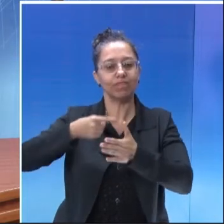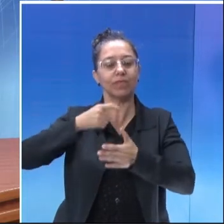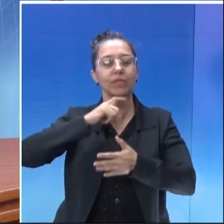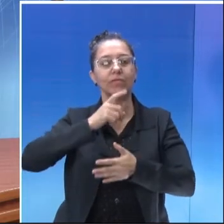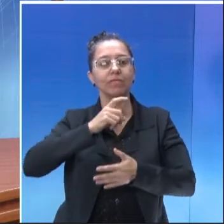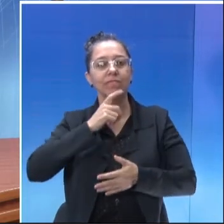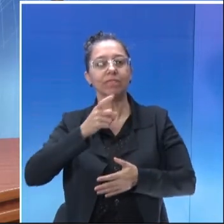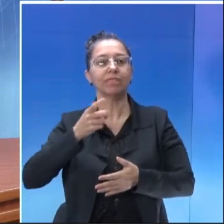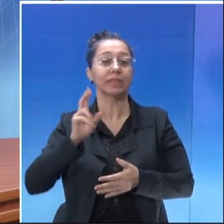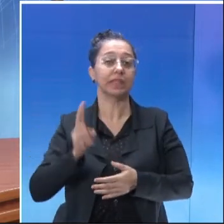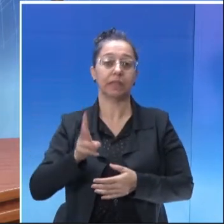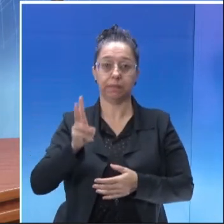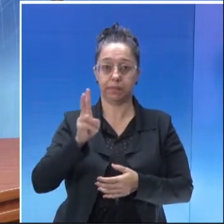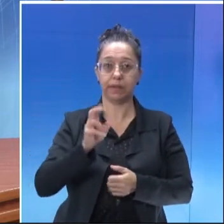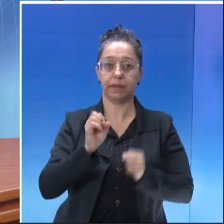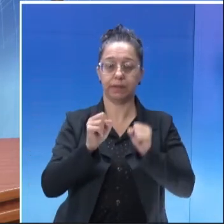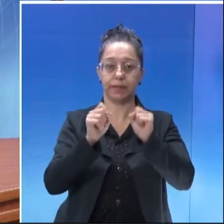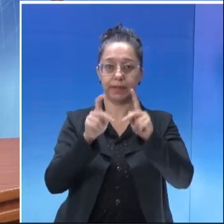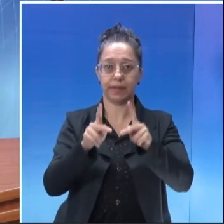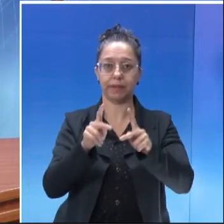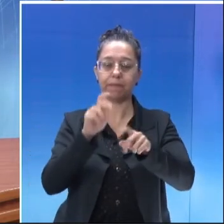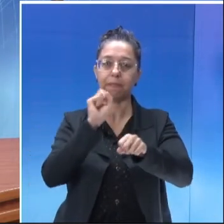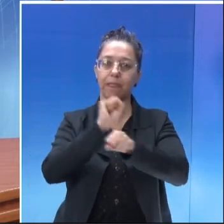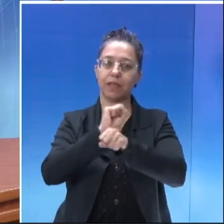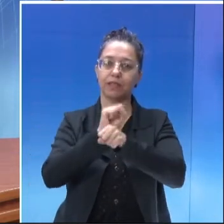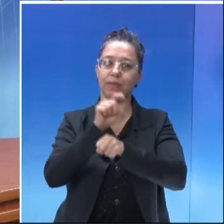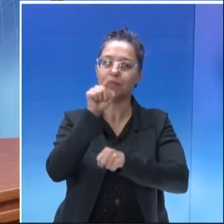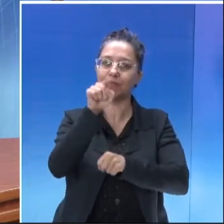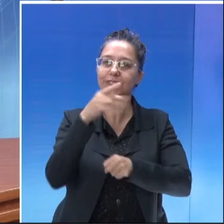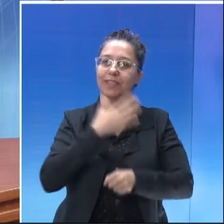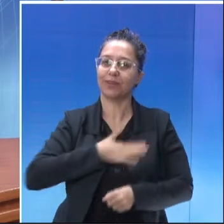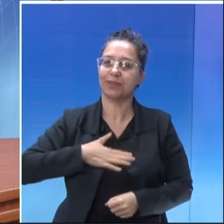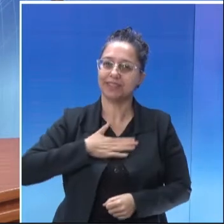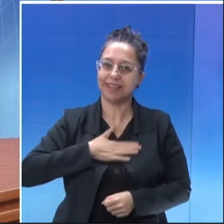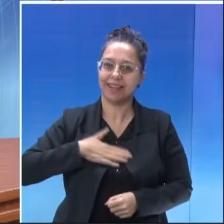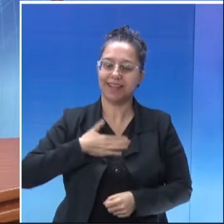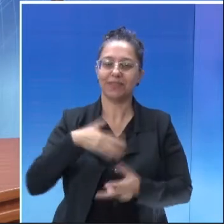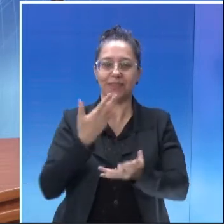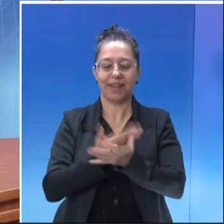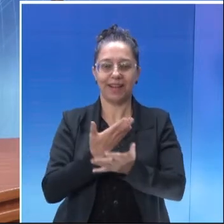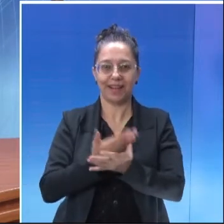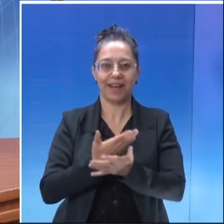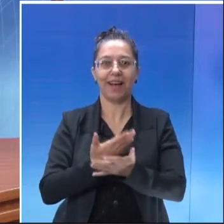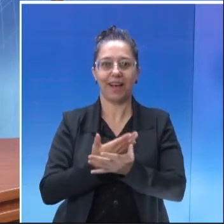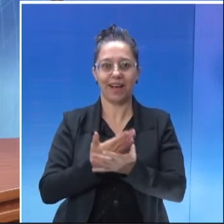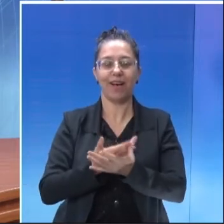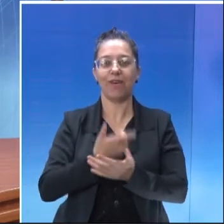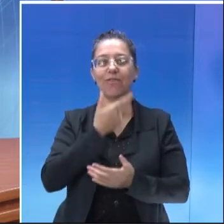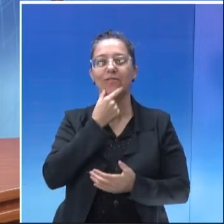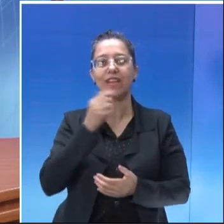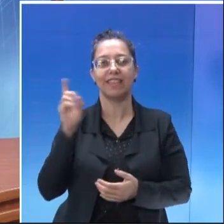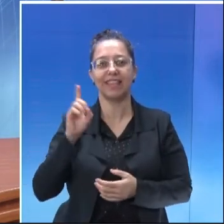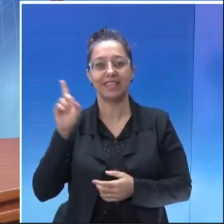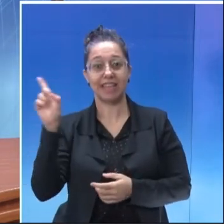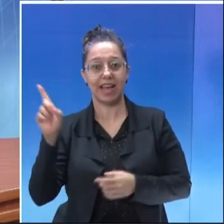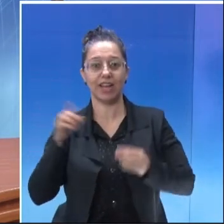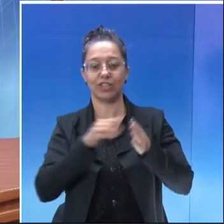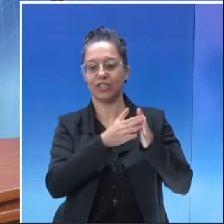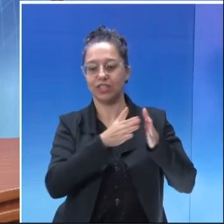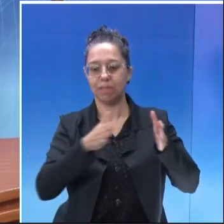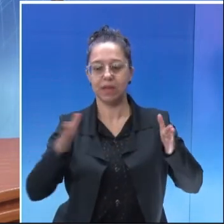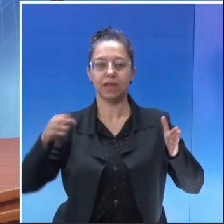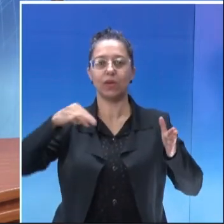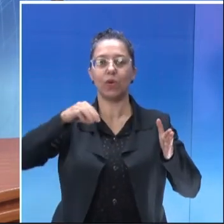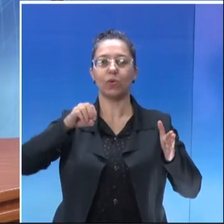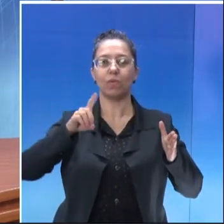o ceticismo, é a dúvida metódica. Então, espero que vocês tenham gostado. Essa foi a aula sobre Descartes